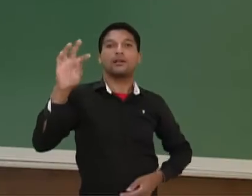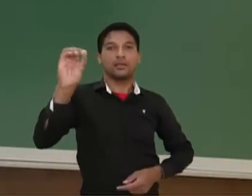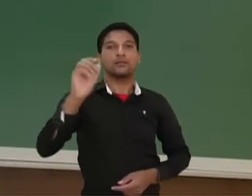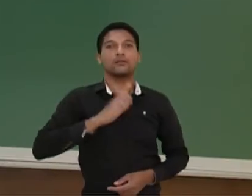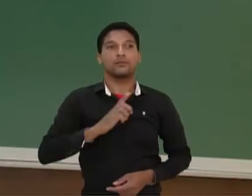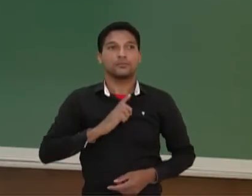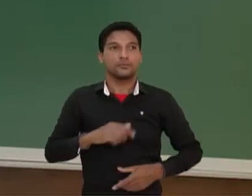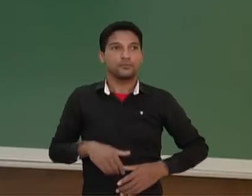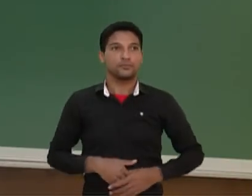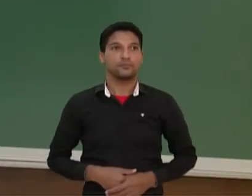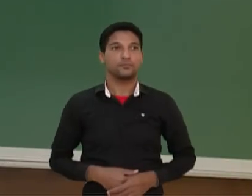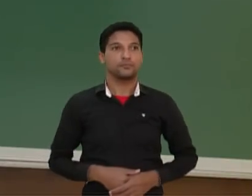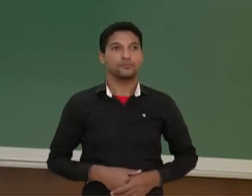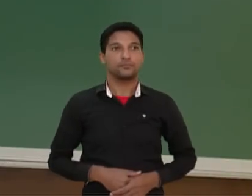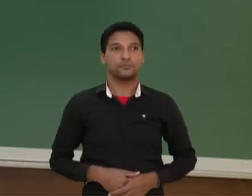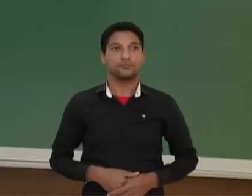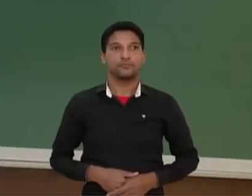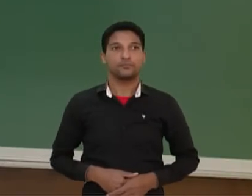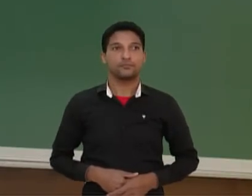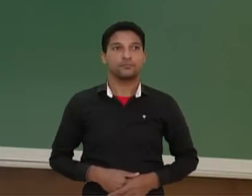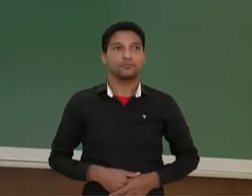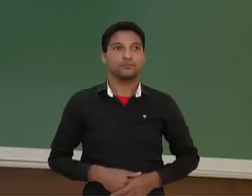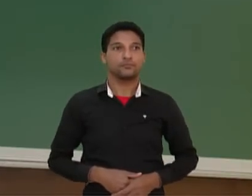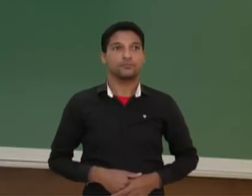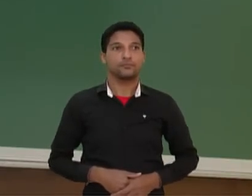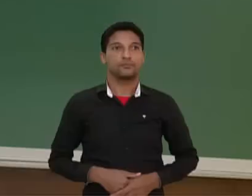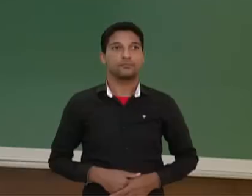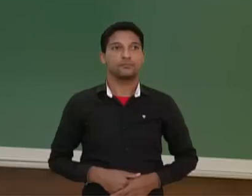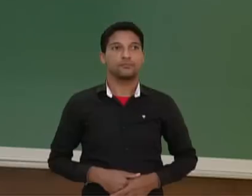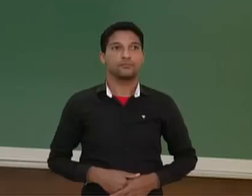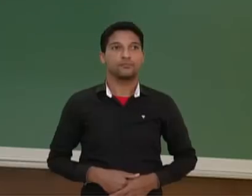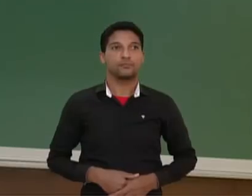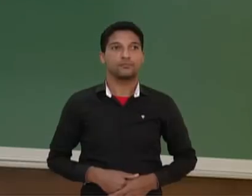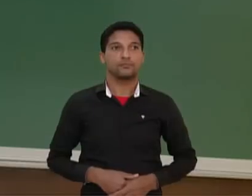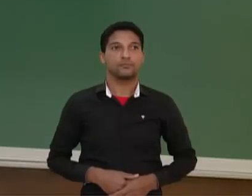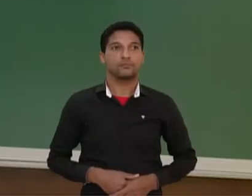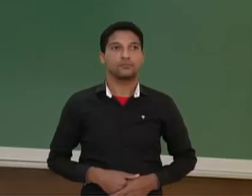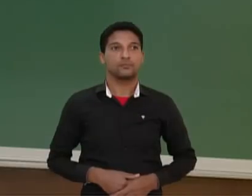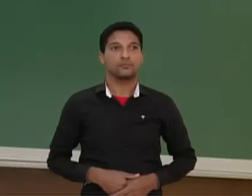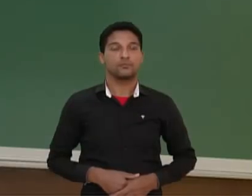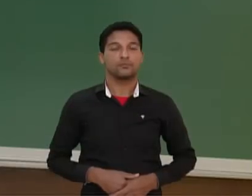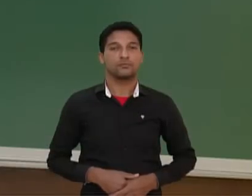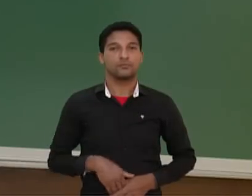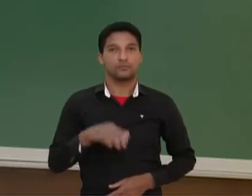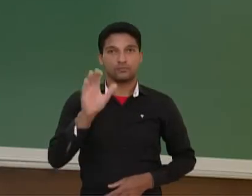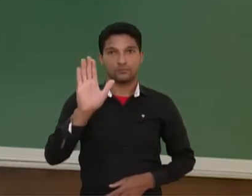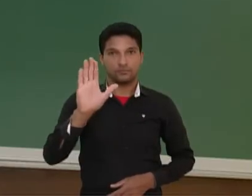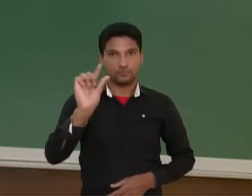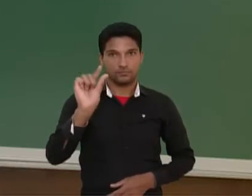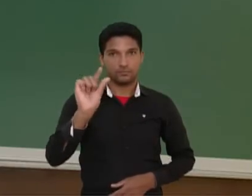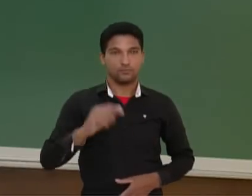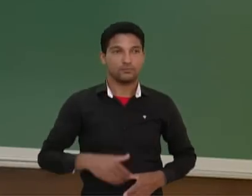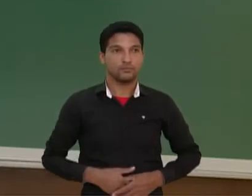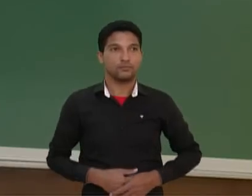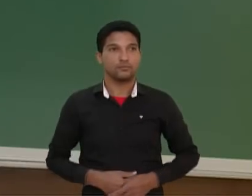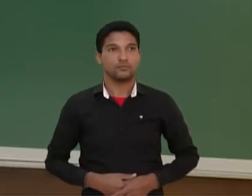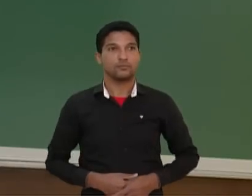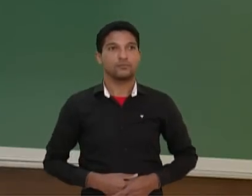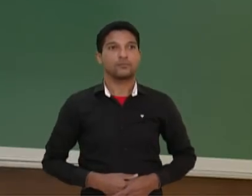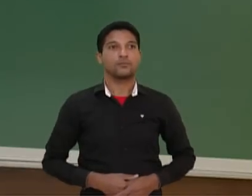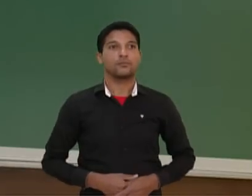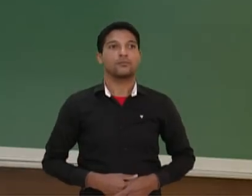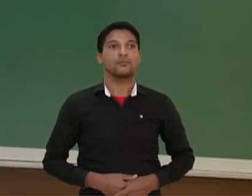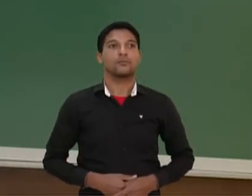paralelos, eles têm a mesma medida. Tá? Lados não paralelos têm a mesma medida. E o trapézio escaleno, os lados